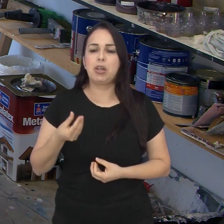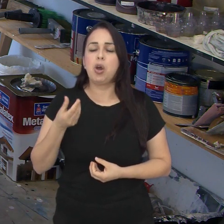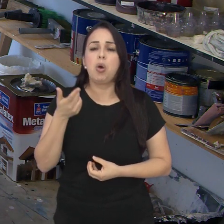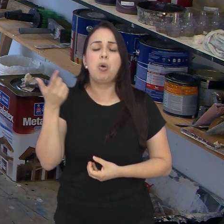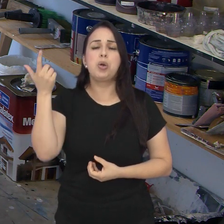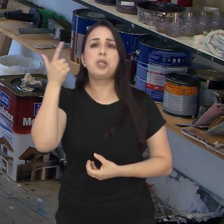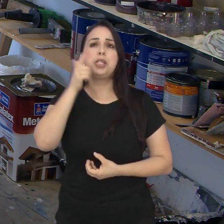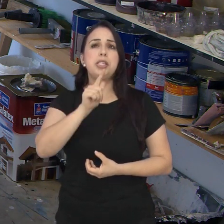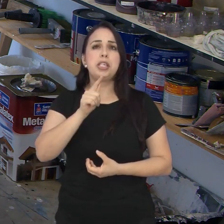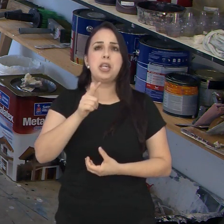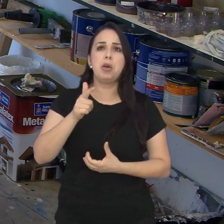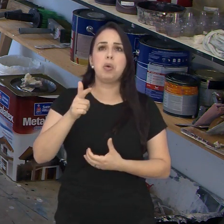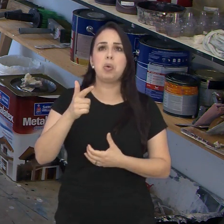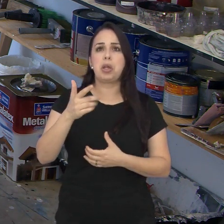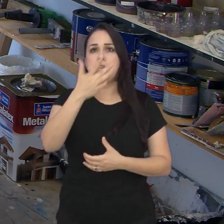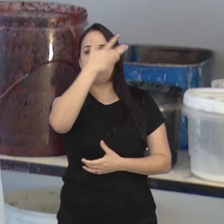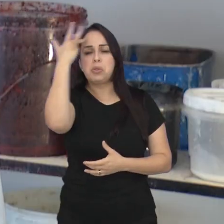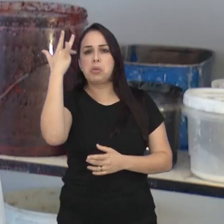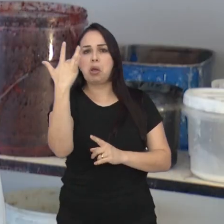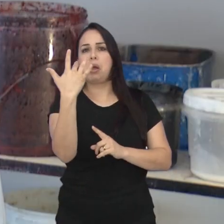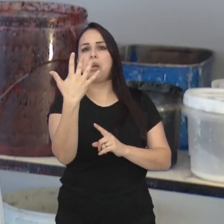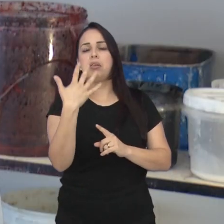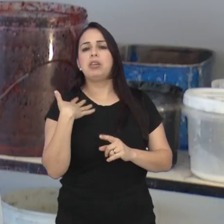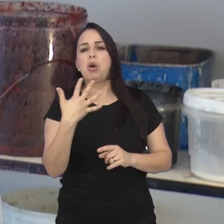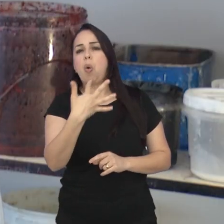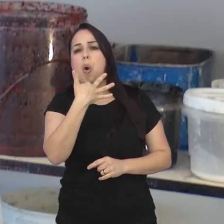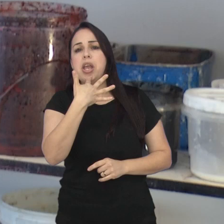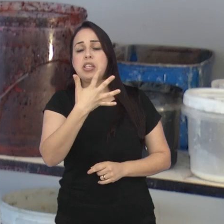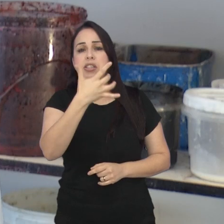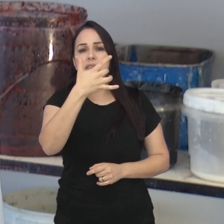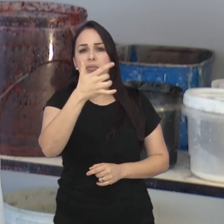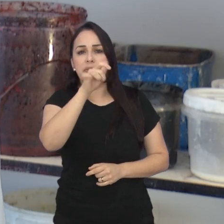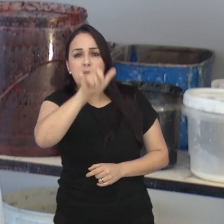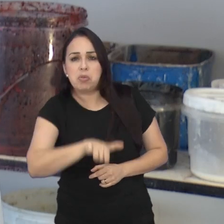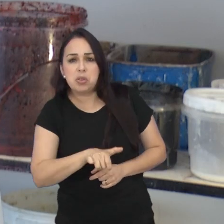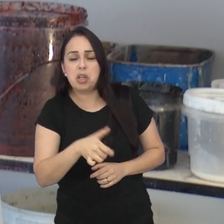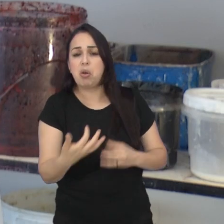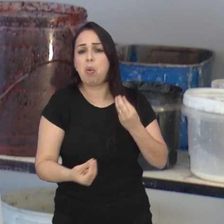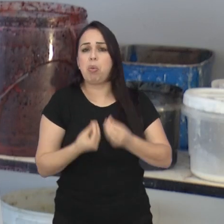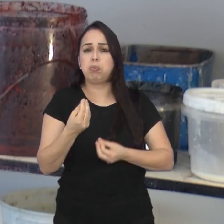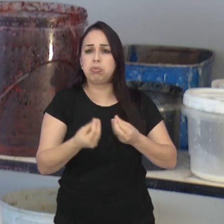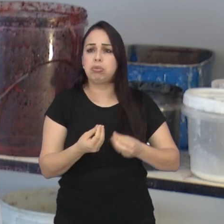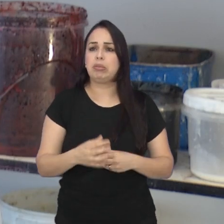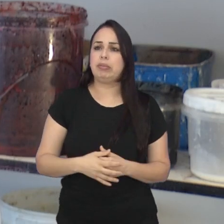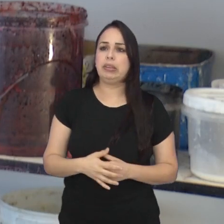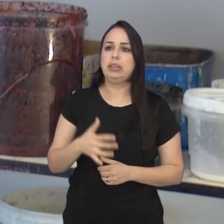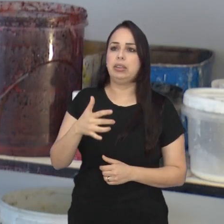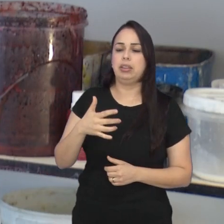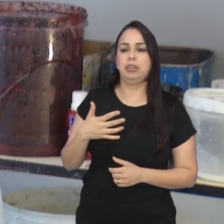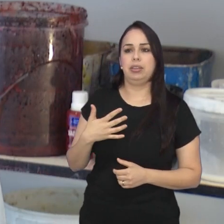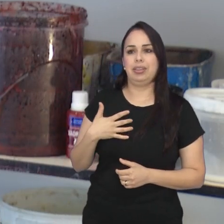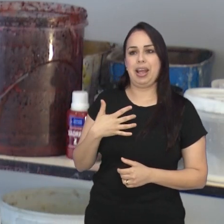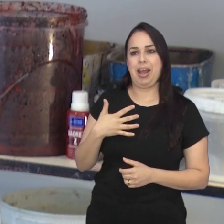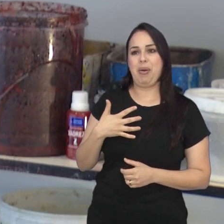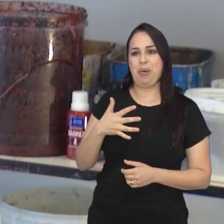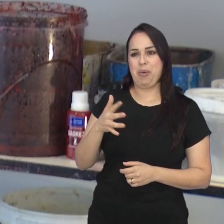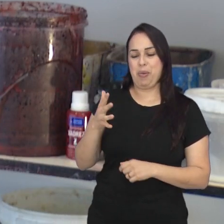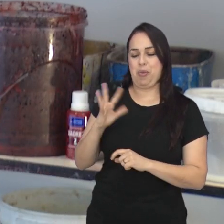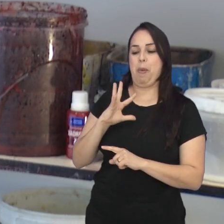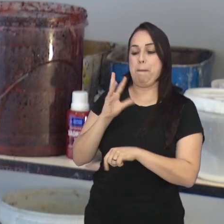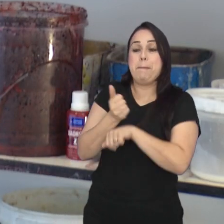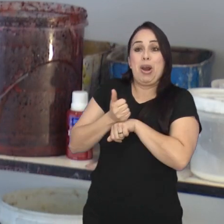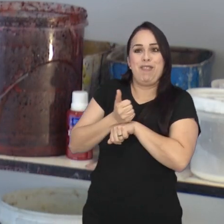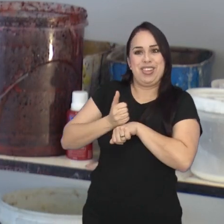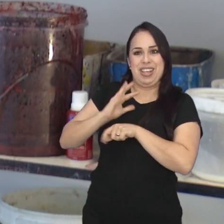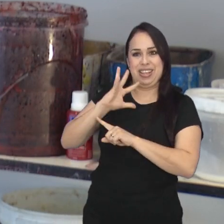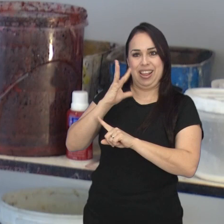conseguiu se consolidar, ser reconhecida? Olha, eu acho que o artista, ele é um cara teimoso,